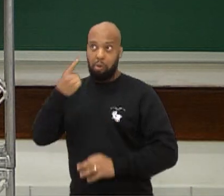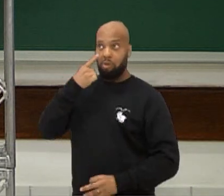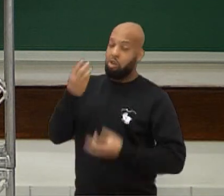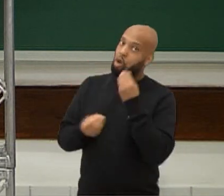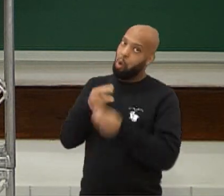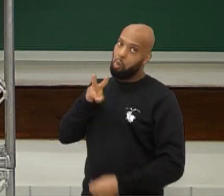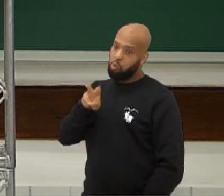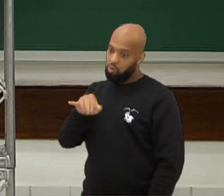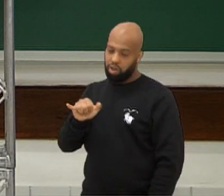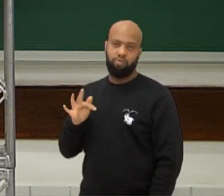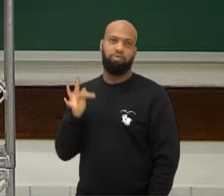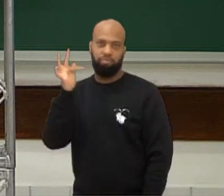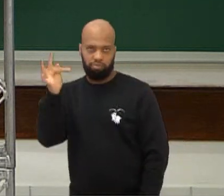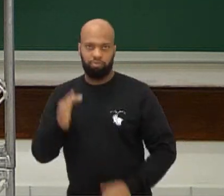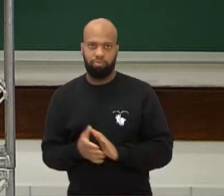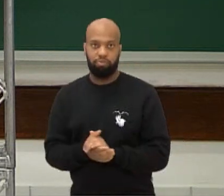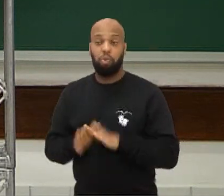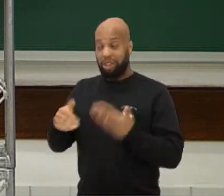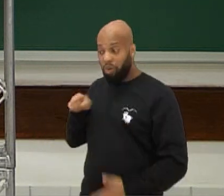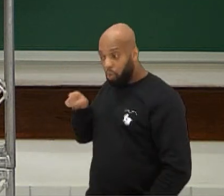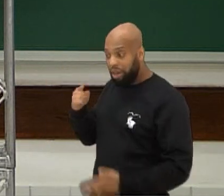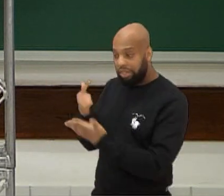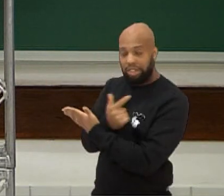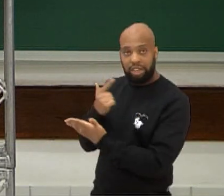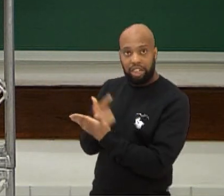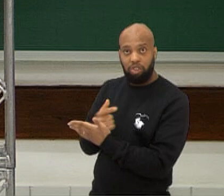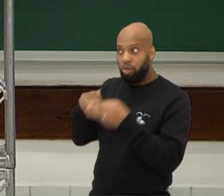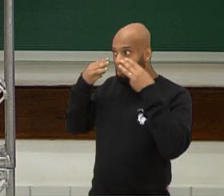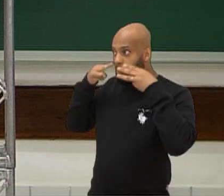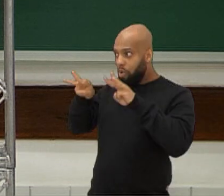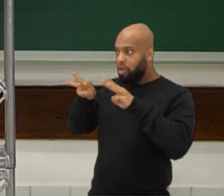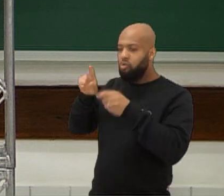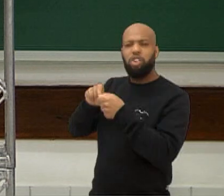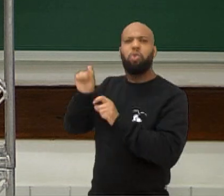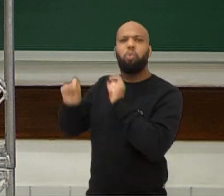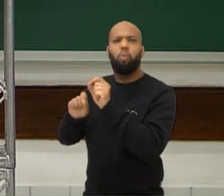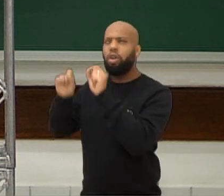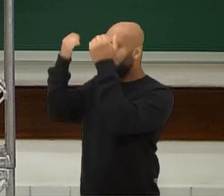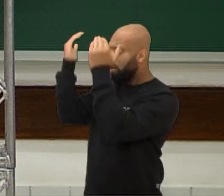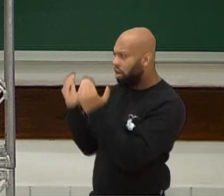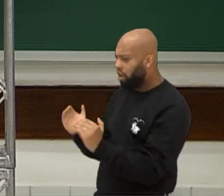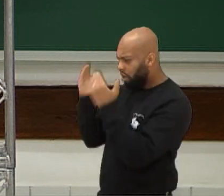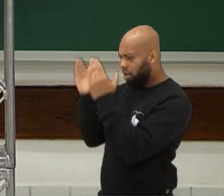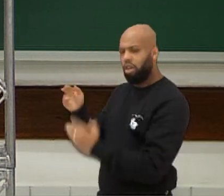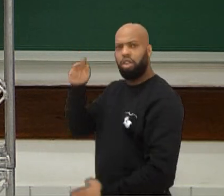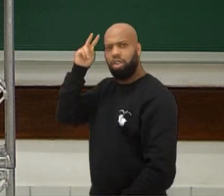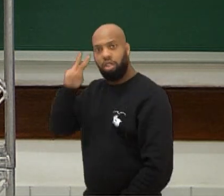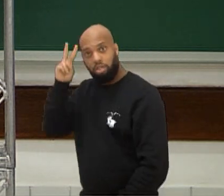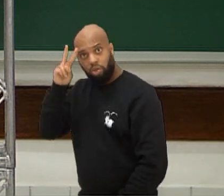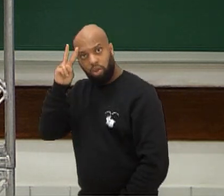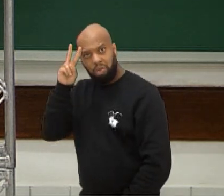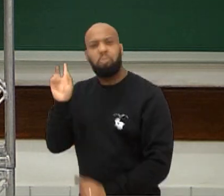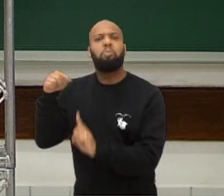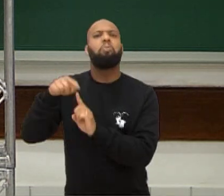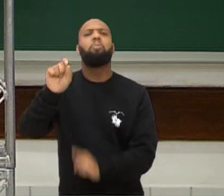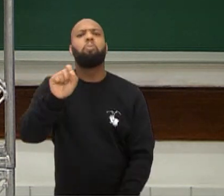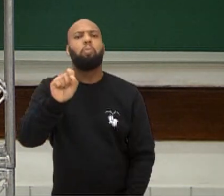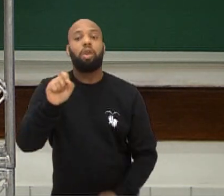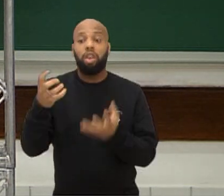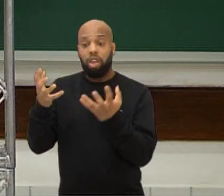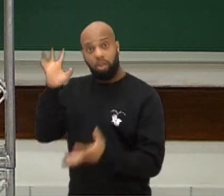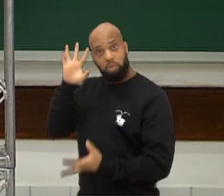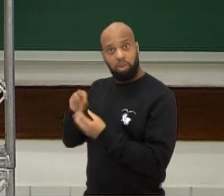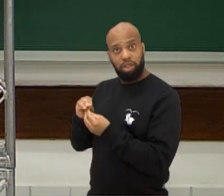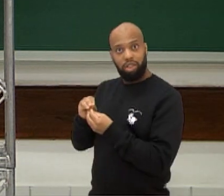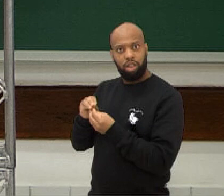Comentários, o que o Maquiavel vai fazer é uma análise histórica com o objetivo de entender, dentro da